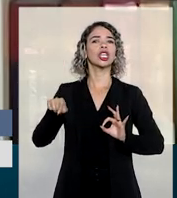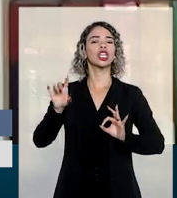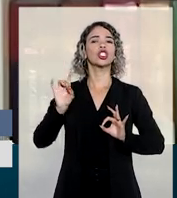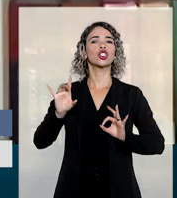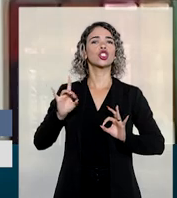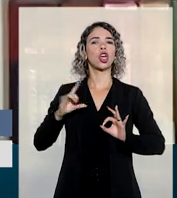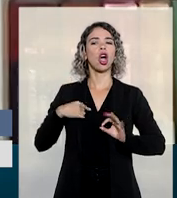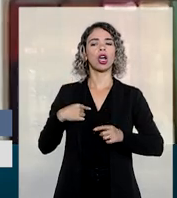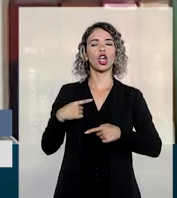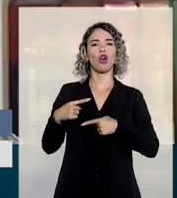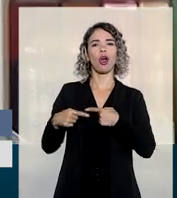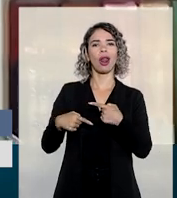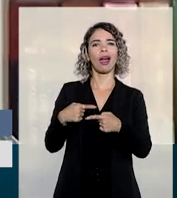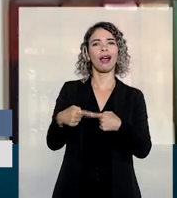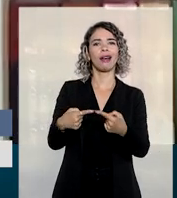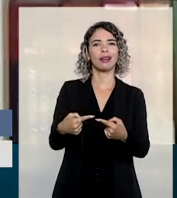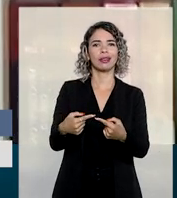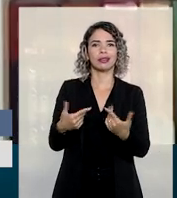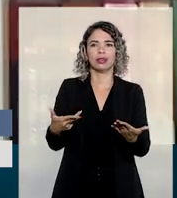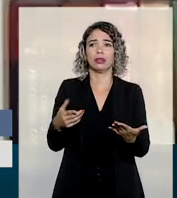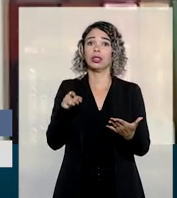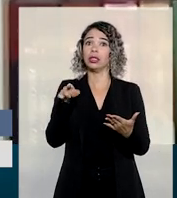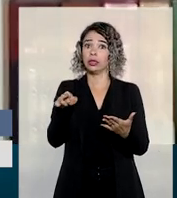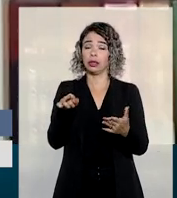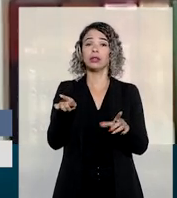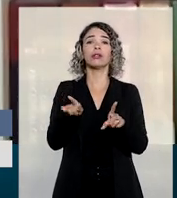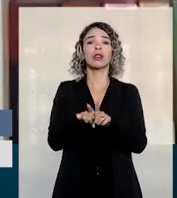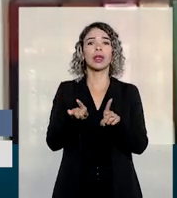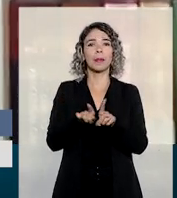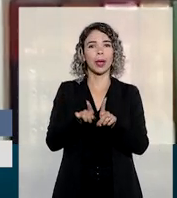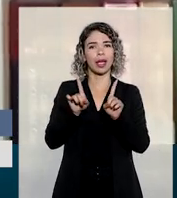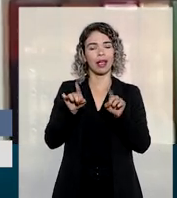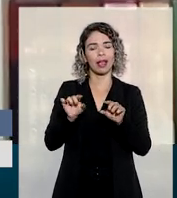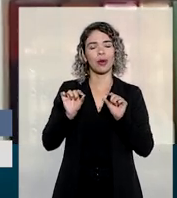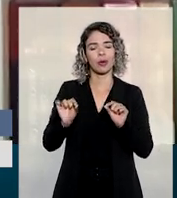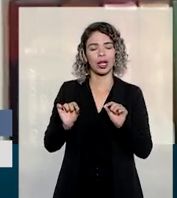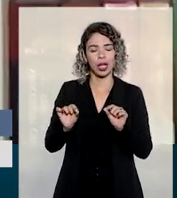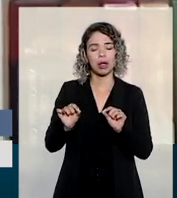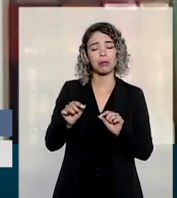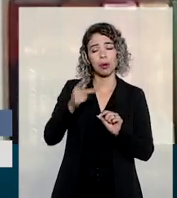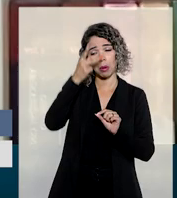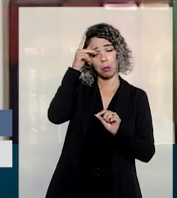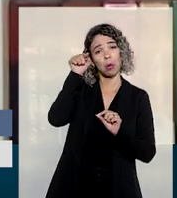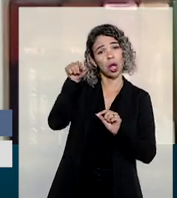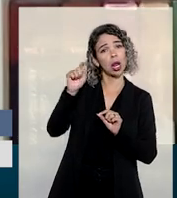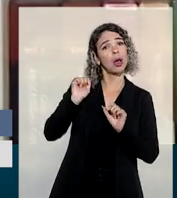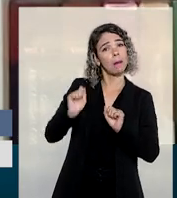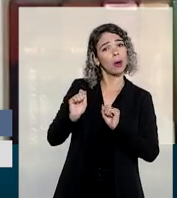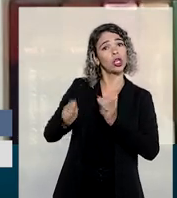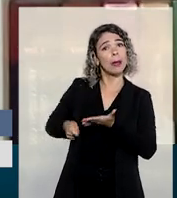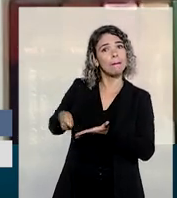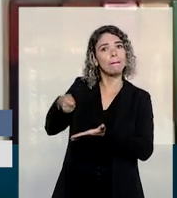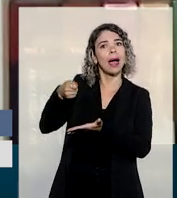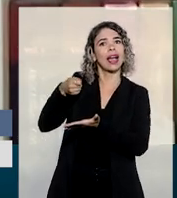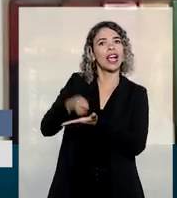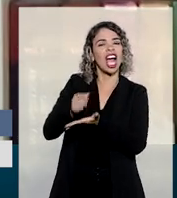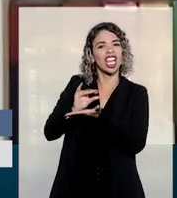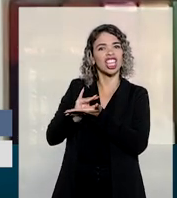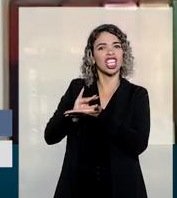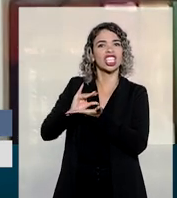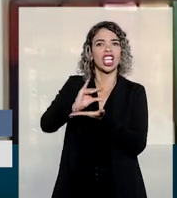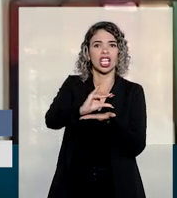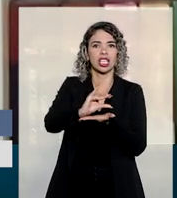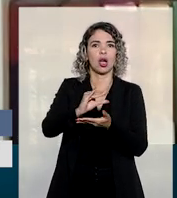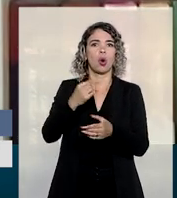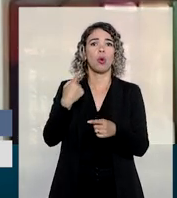comportamento, de má-fé da própria parte. Isso não impede, além de tudo, que a parte seja condenada a pagar uma indenização